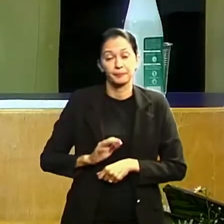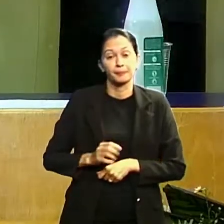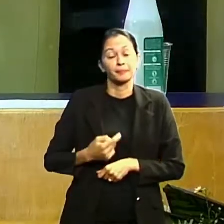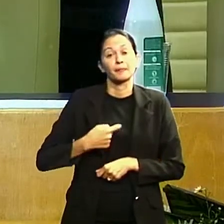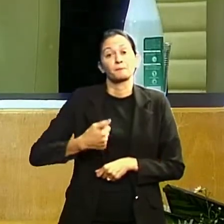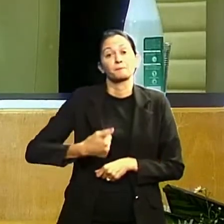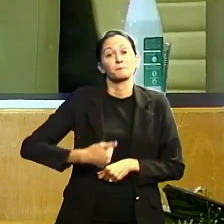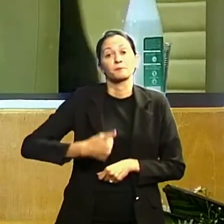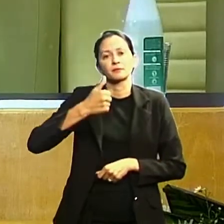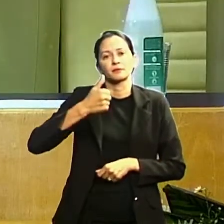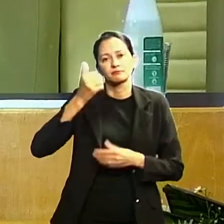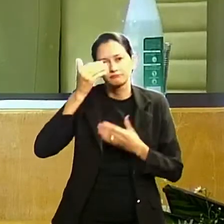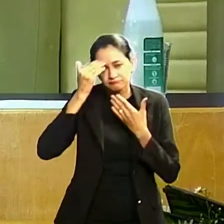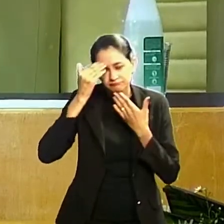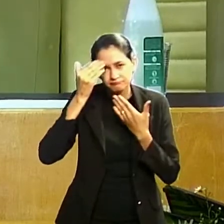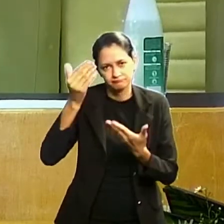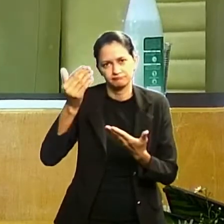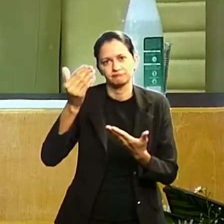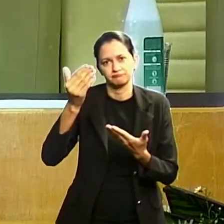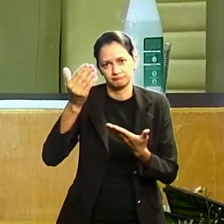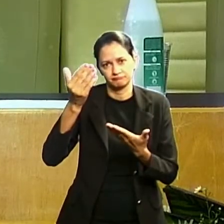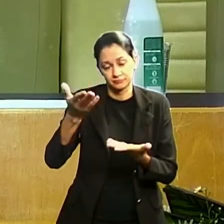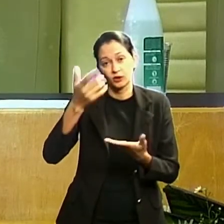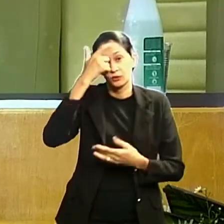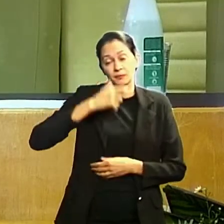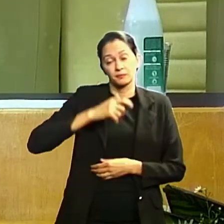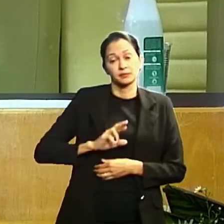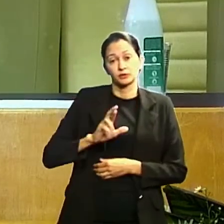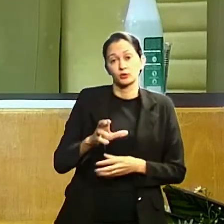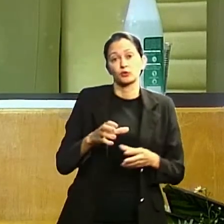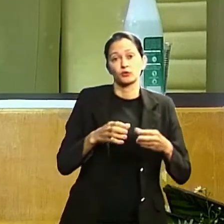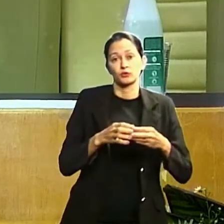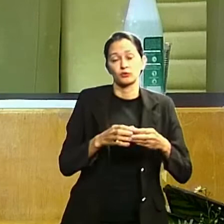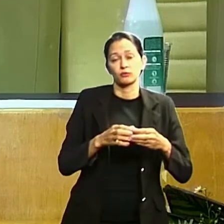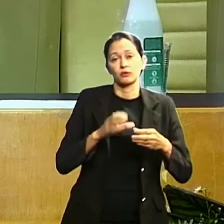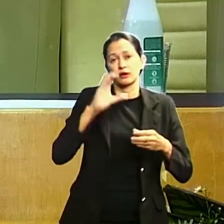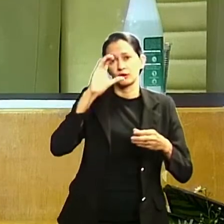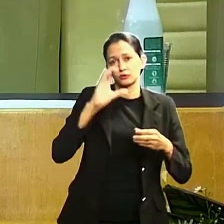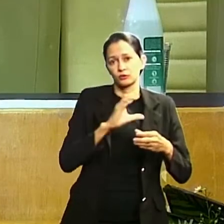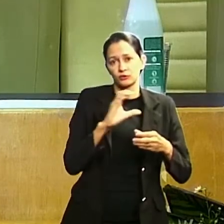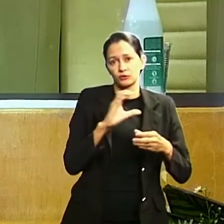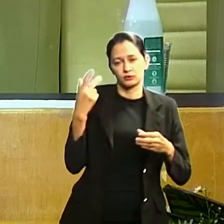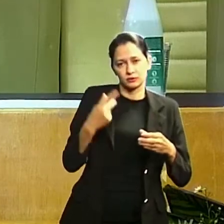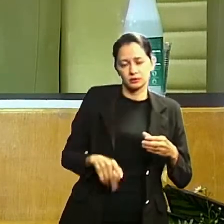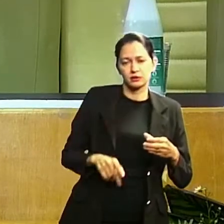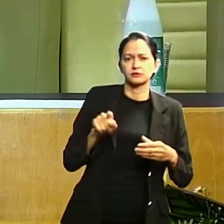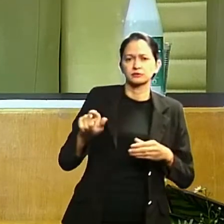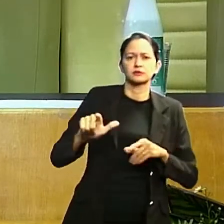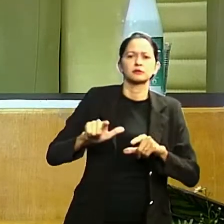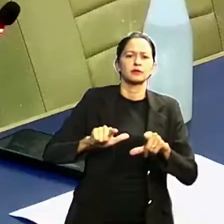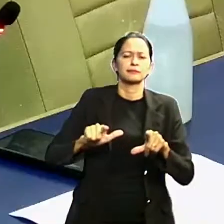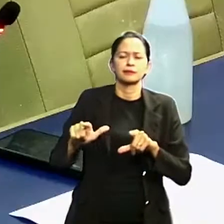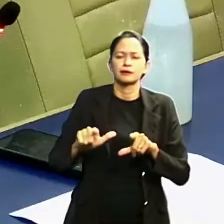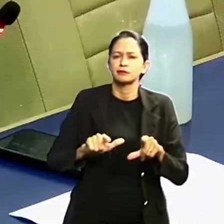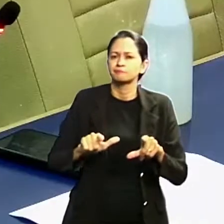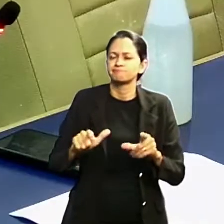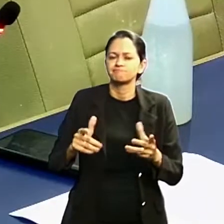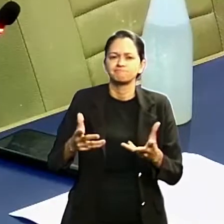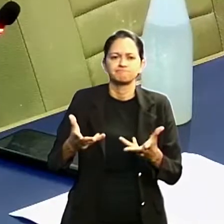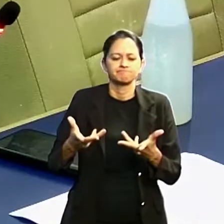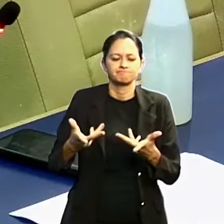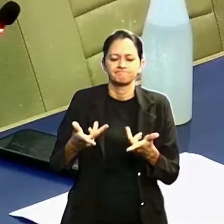de primeiro agradecer a Vossa Excelência em nome da bancada católica dessa casa. A Excelência tem feito um trabalho